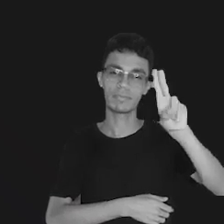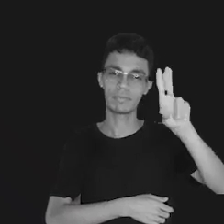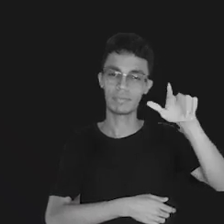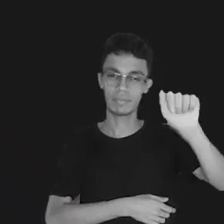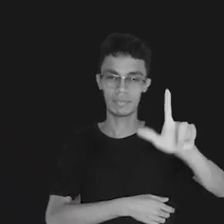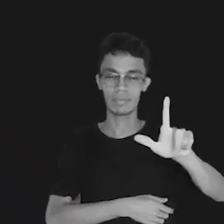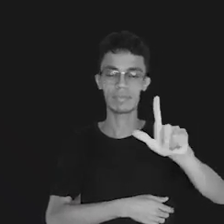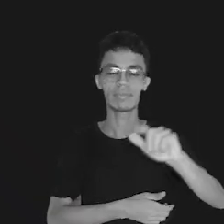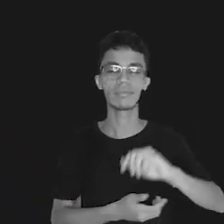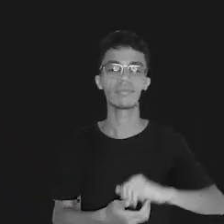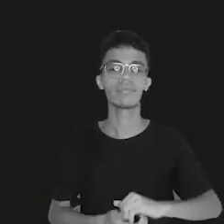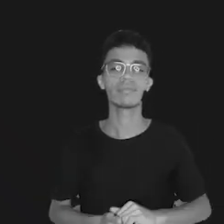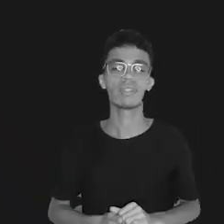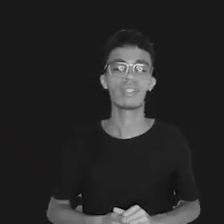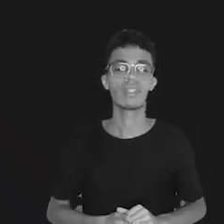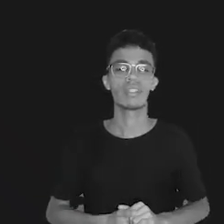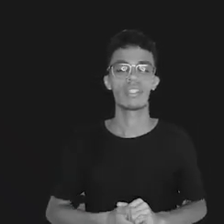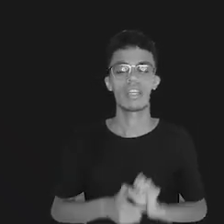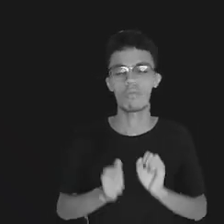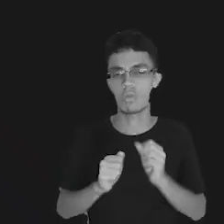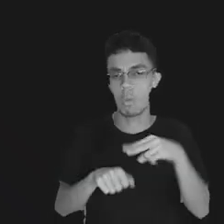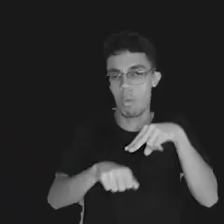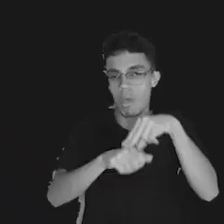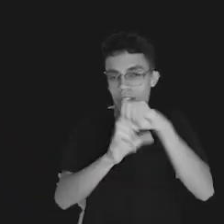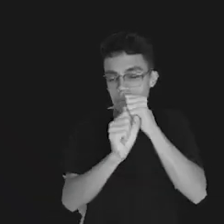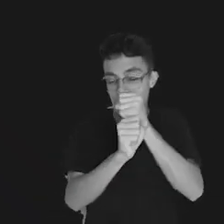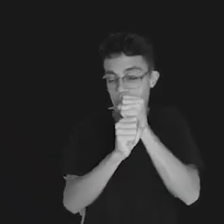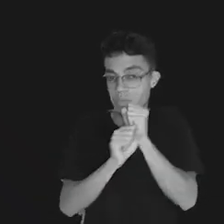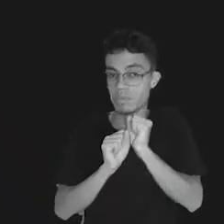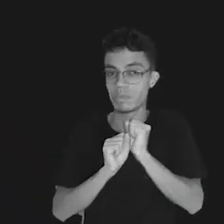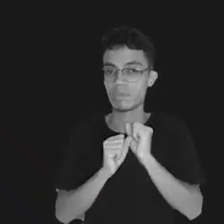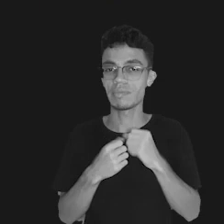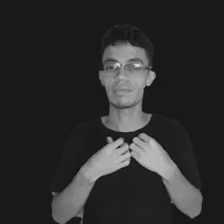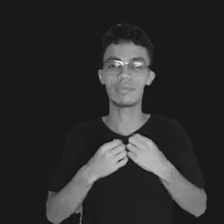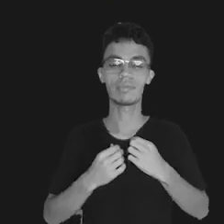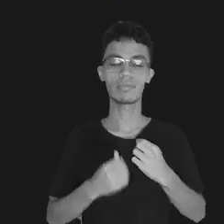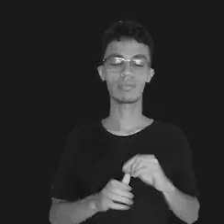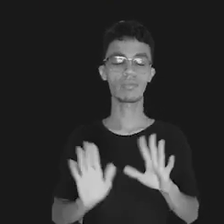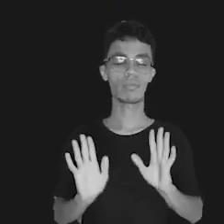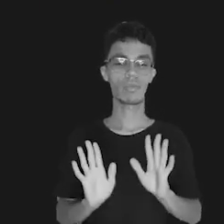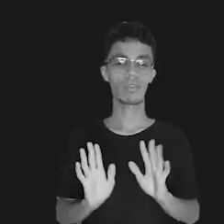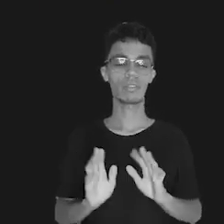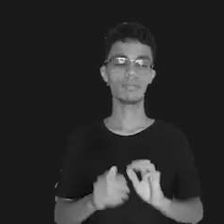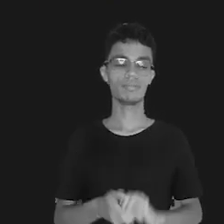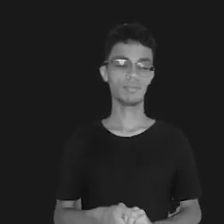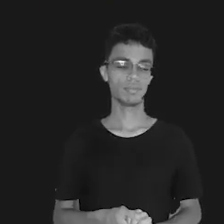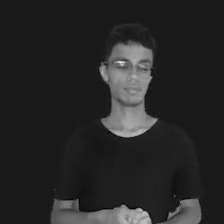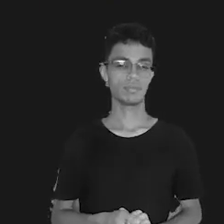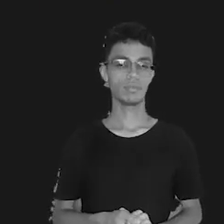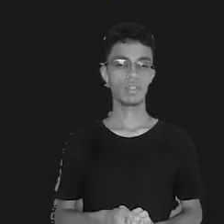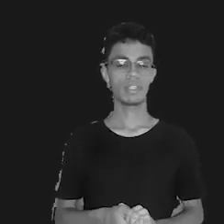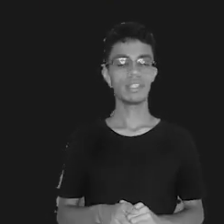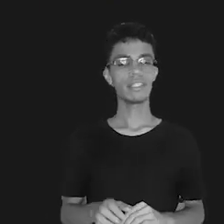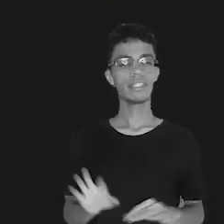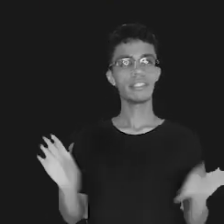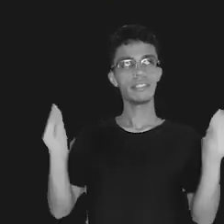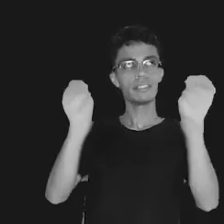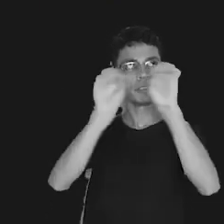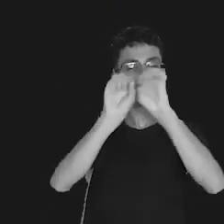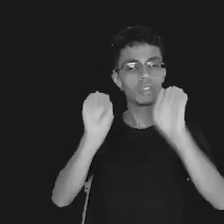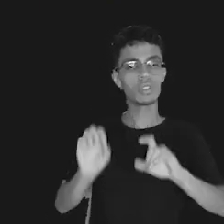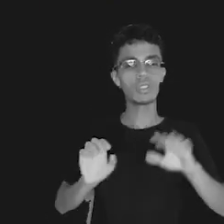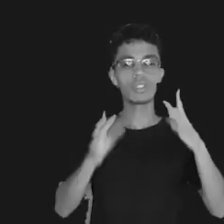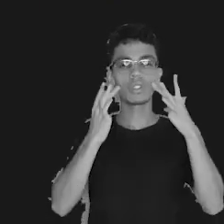aí um pouco de pulso para esse tipo de trabalho. E por ser uma estrutura de